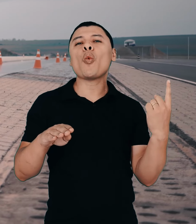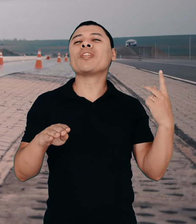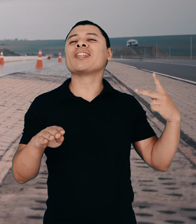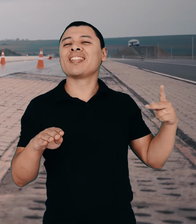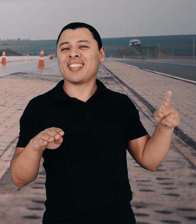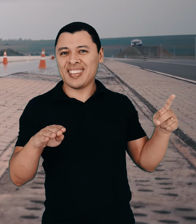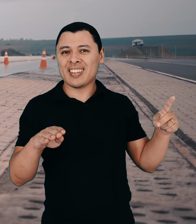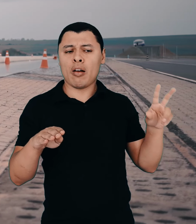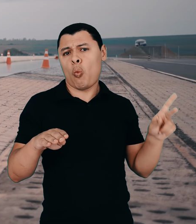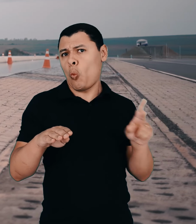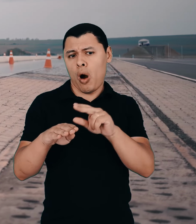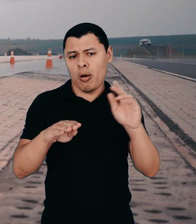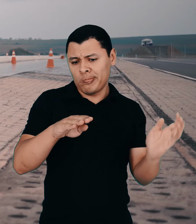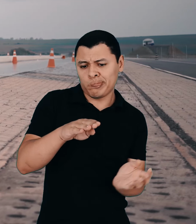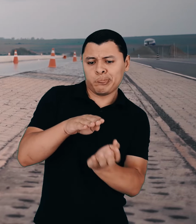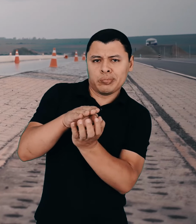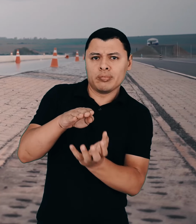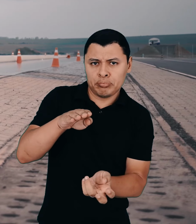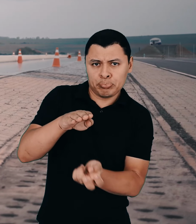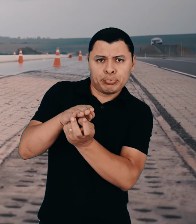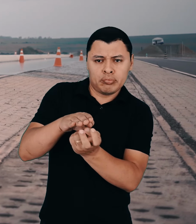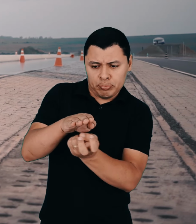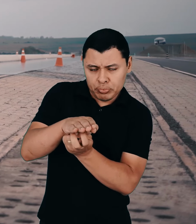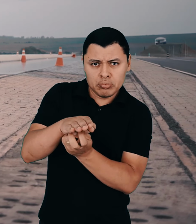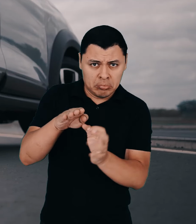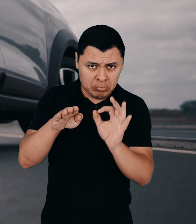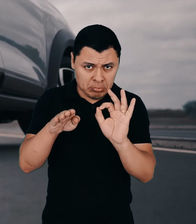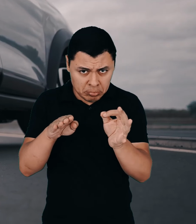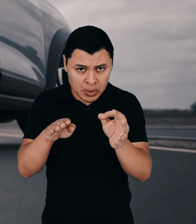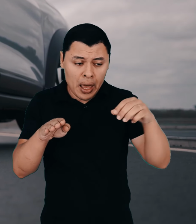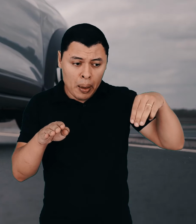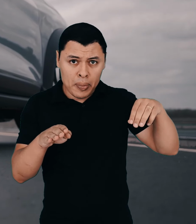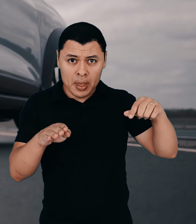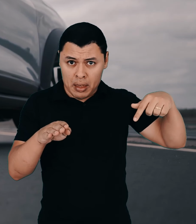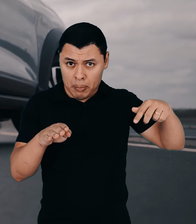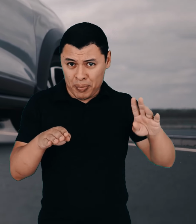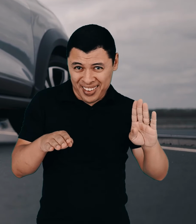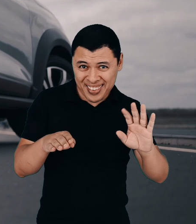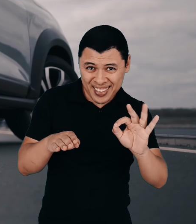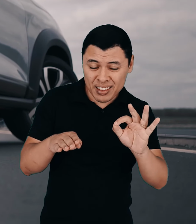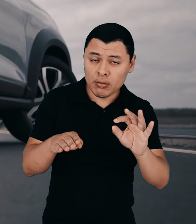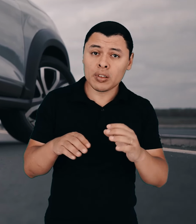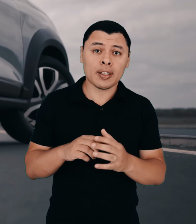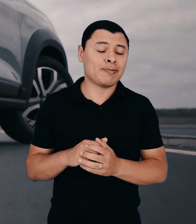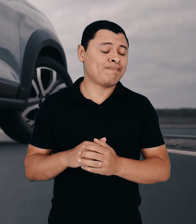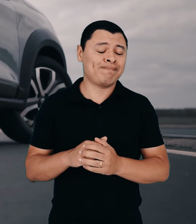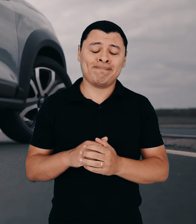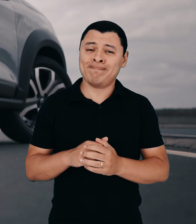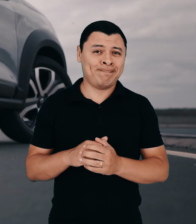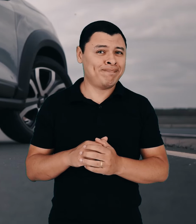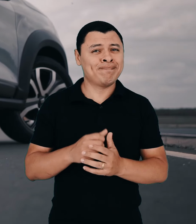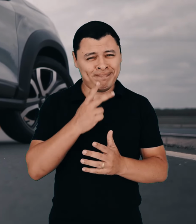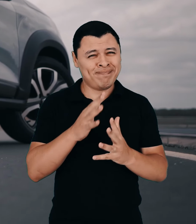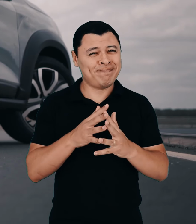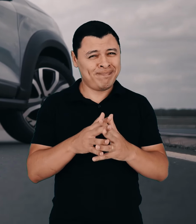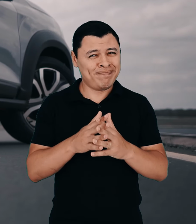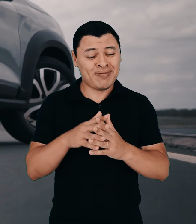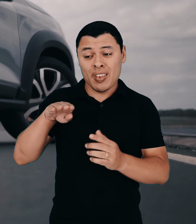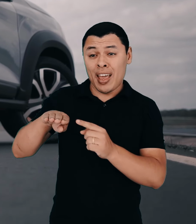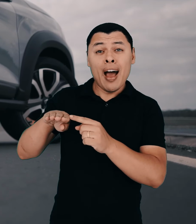pegar Polo e Nivus, ambos compartilham aí a mesma plataforma MQB. E é aí que a coisa fica confusa, porque de fato aqui a gente tem uma